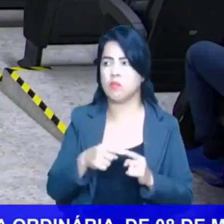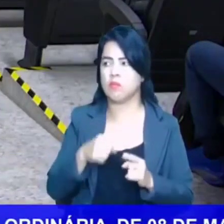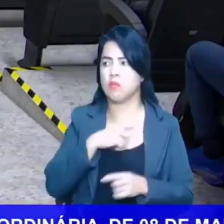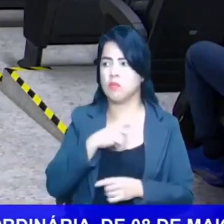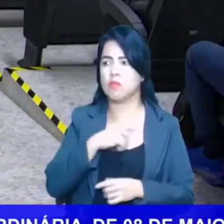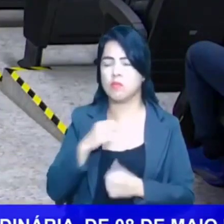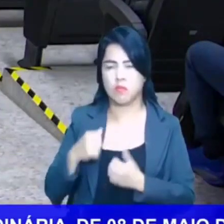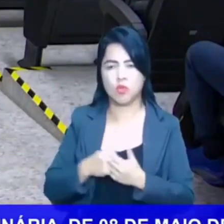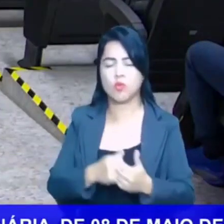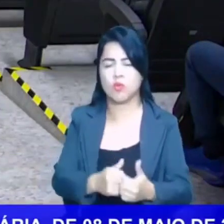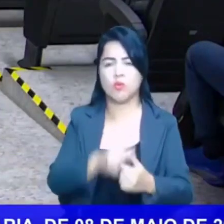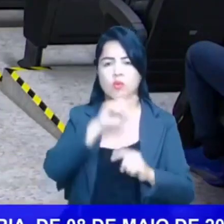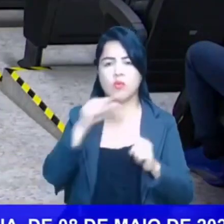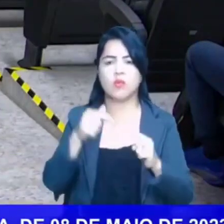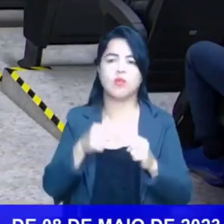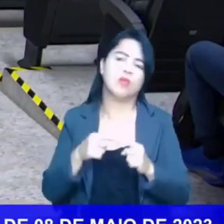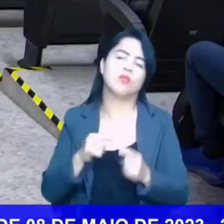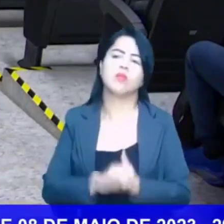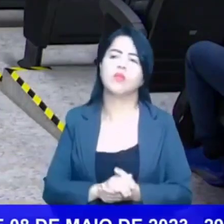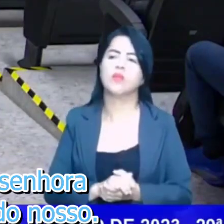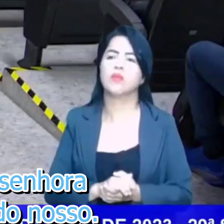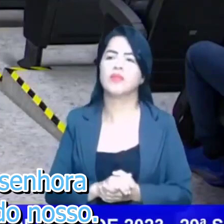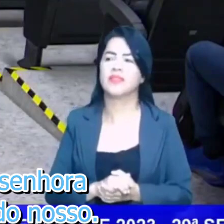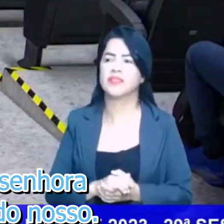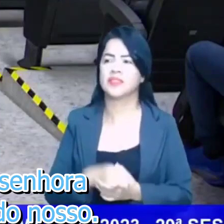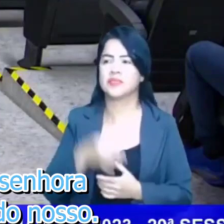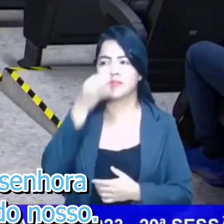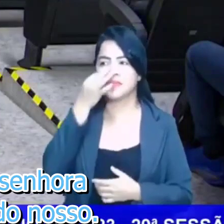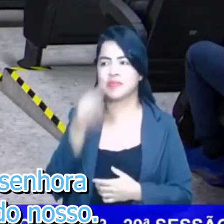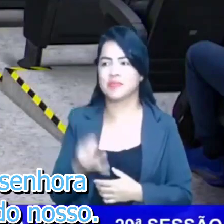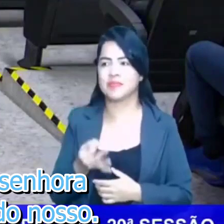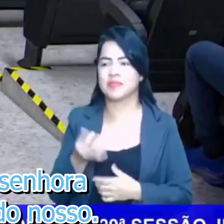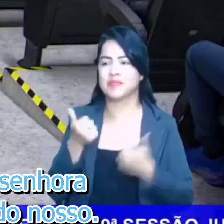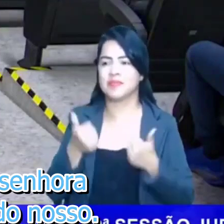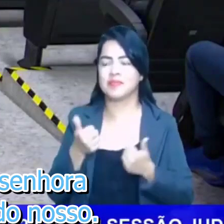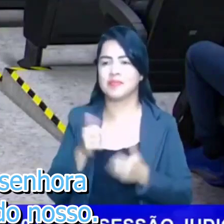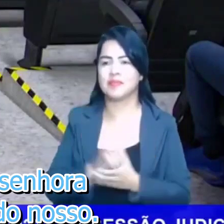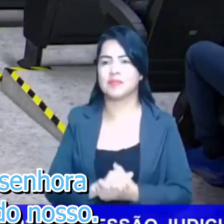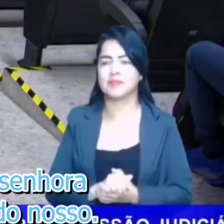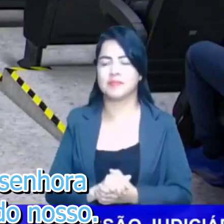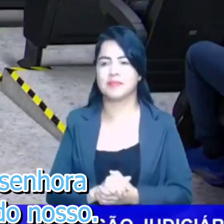Presidente, eu acompanho o relator. Seja bem-vinda, doutora. Agora que eu estou vendo a senhora apareceu aqui. Né?